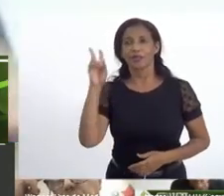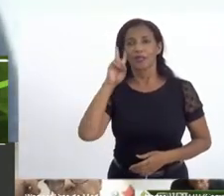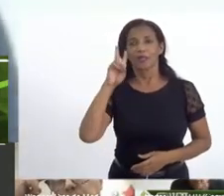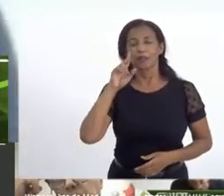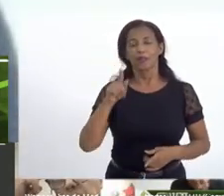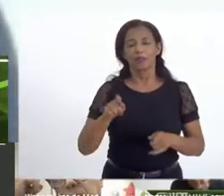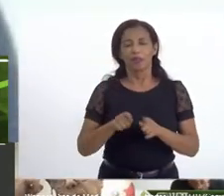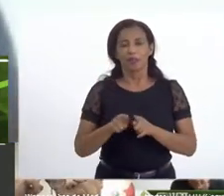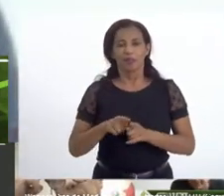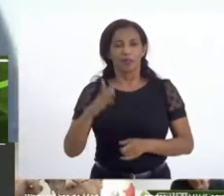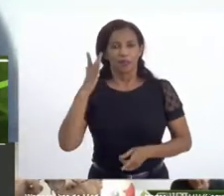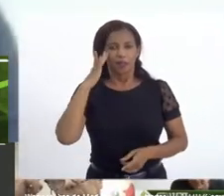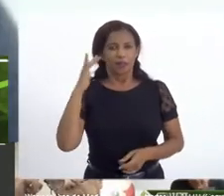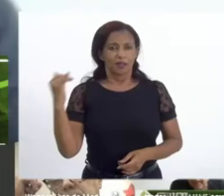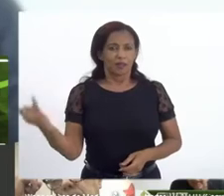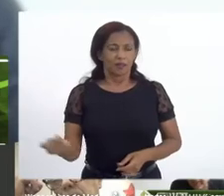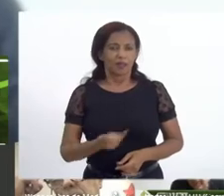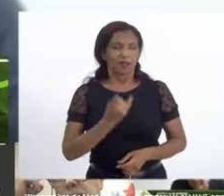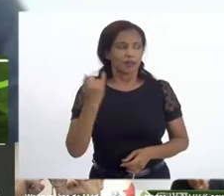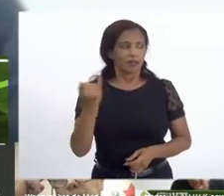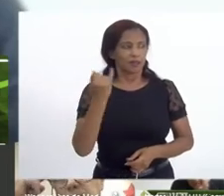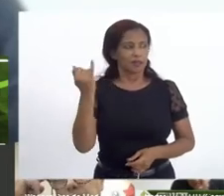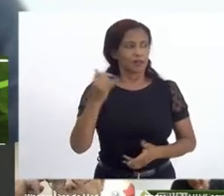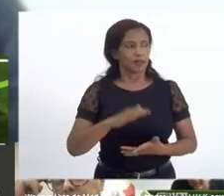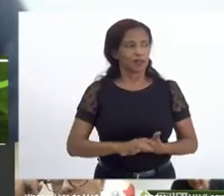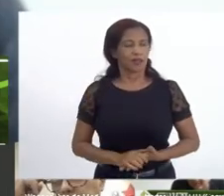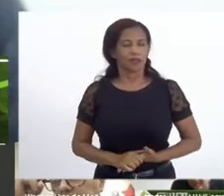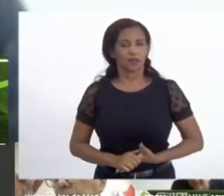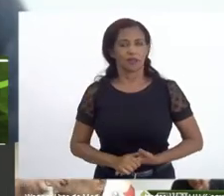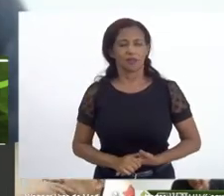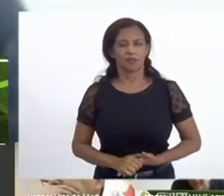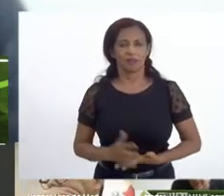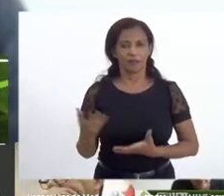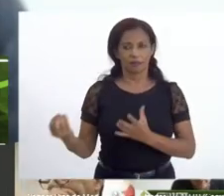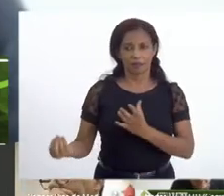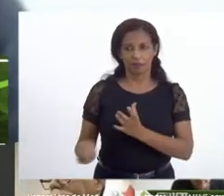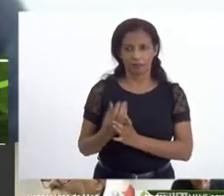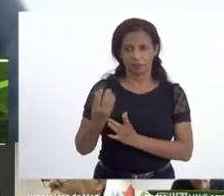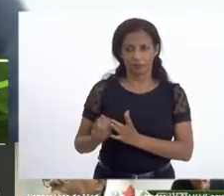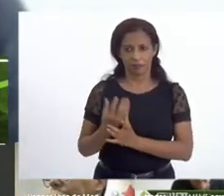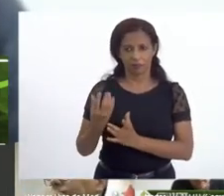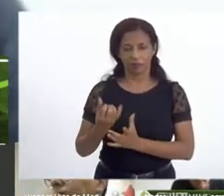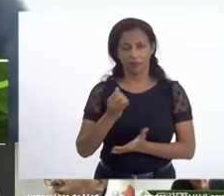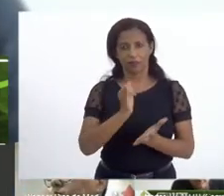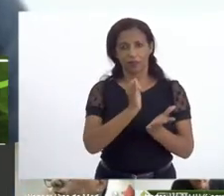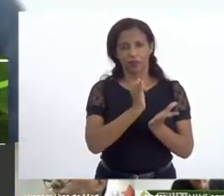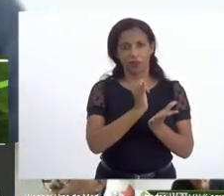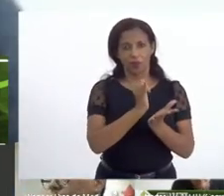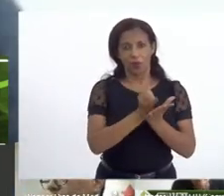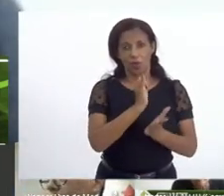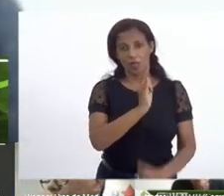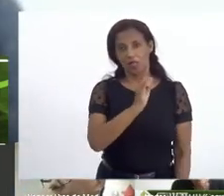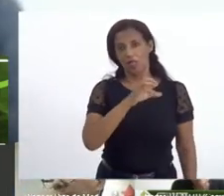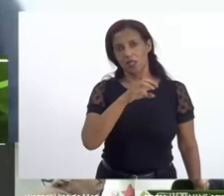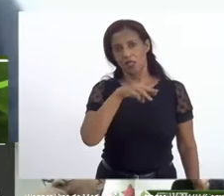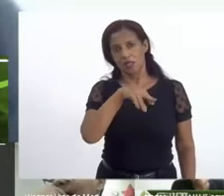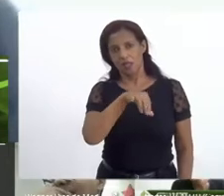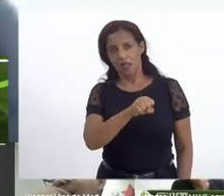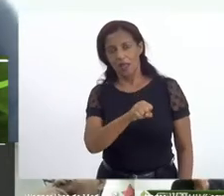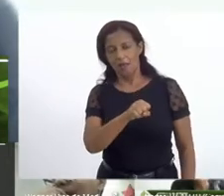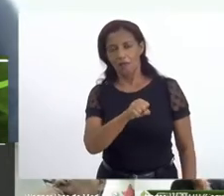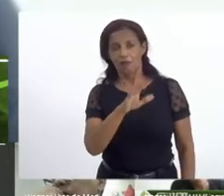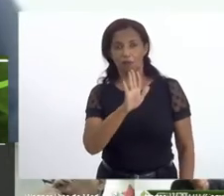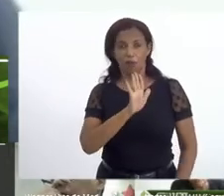eu acho que a importância dessa iniciativa do ICMS foi para fomentar os